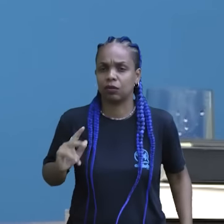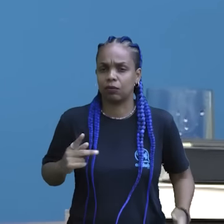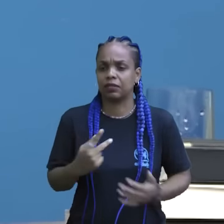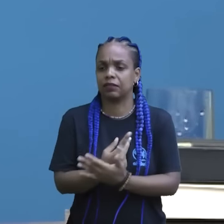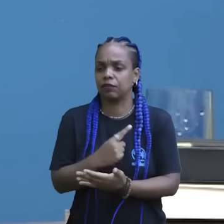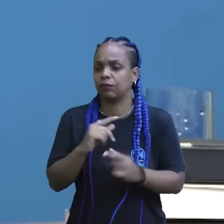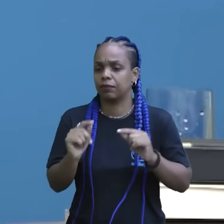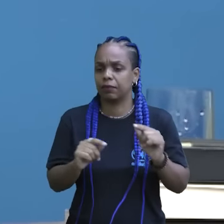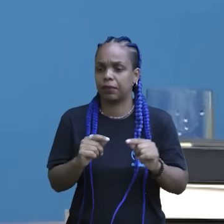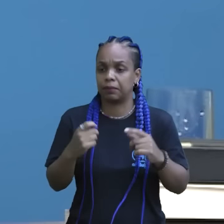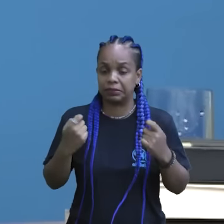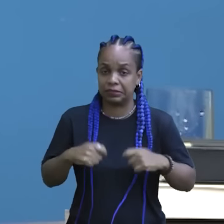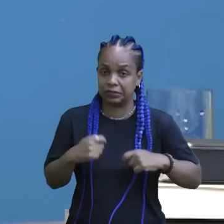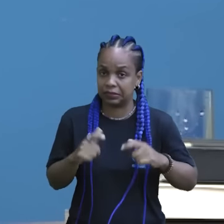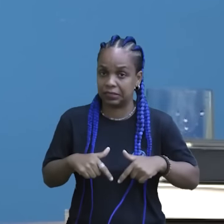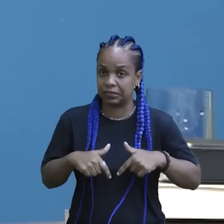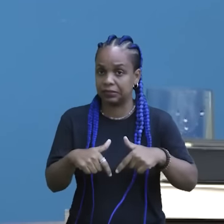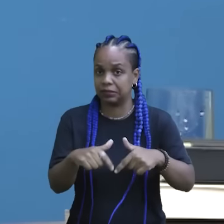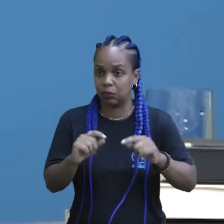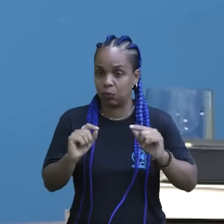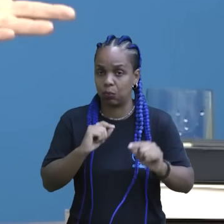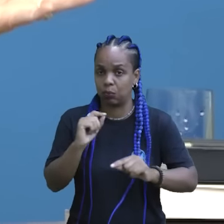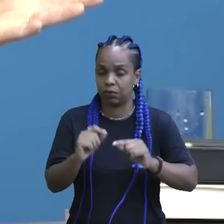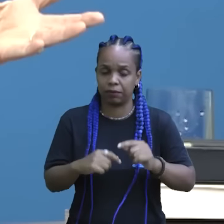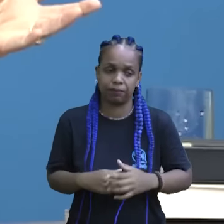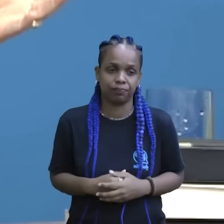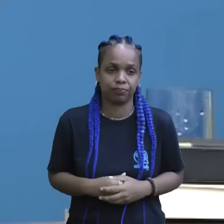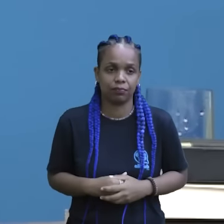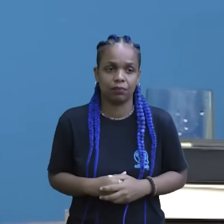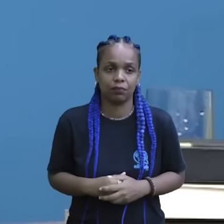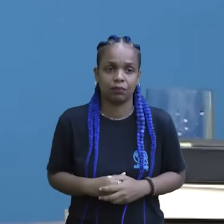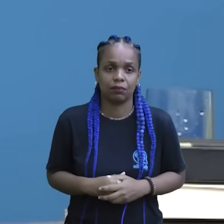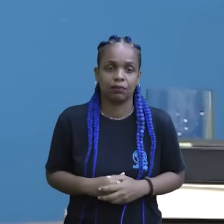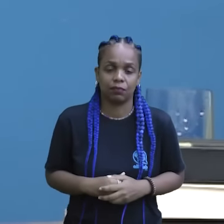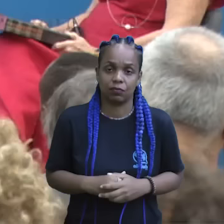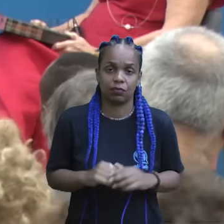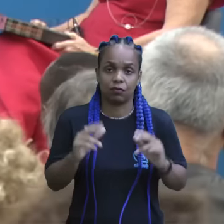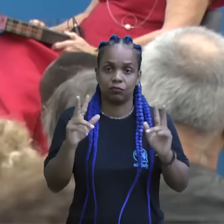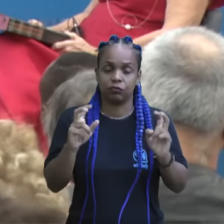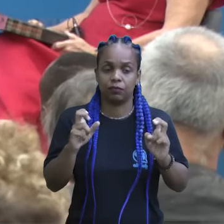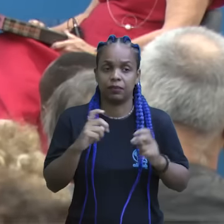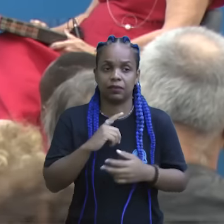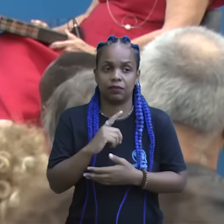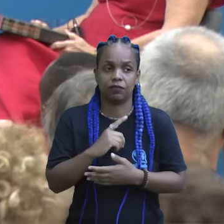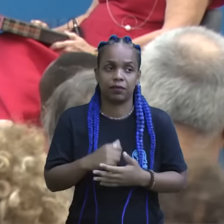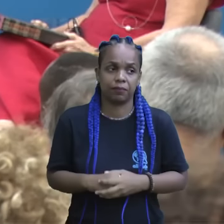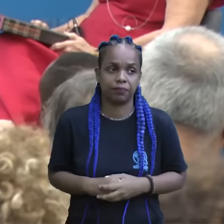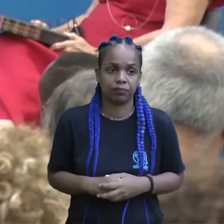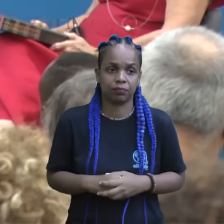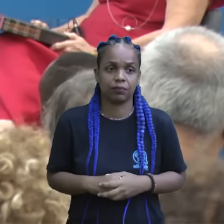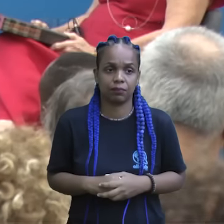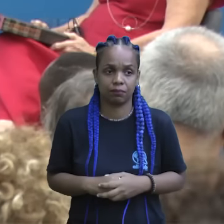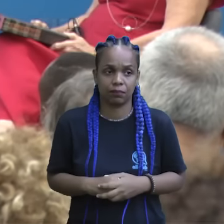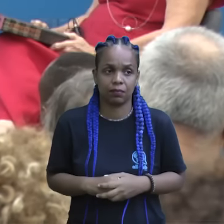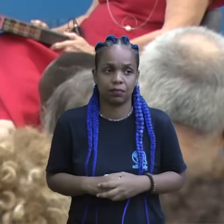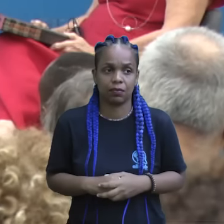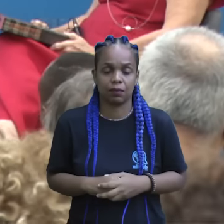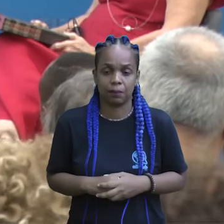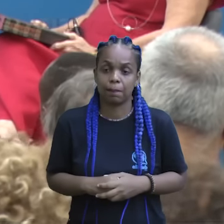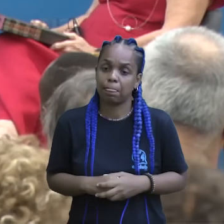Lima. E aí pede para a ninfa que vai fazer, e não sei o quê, e o Numa vai, ela fala,